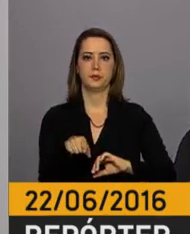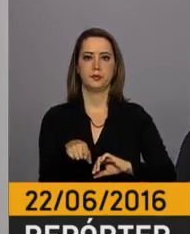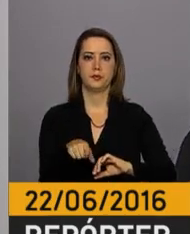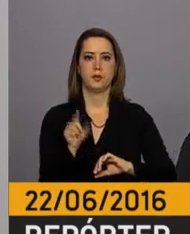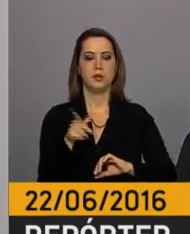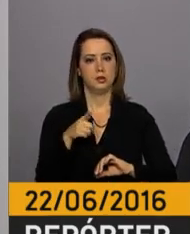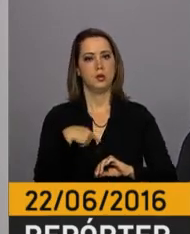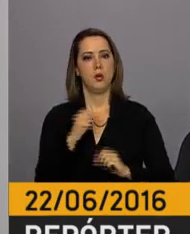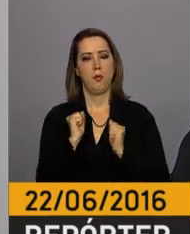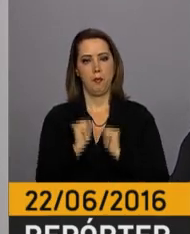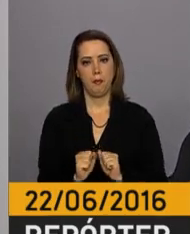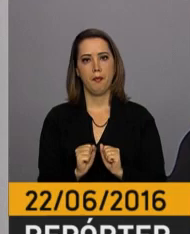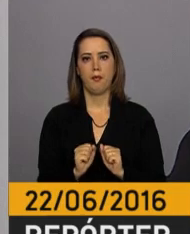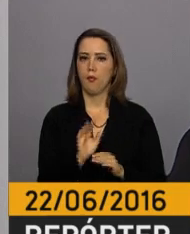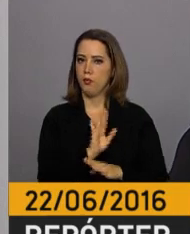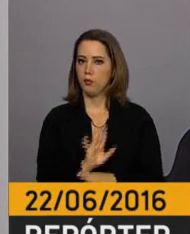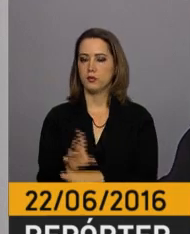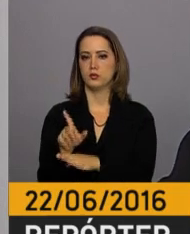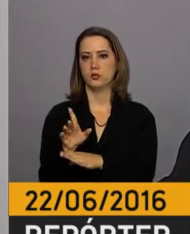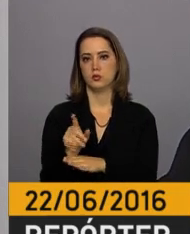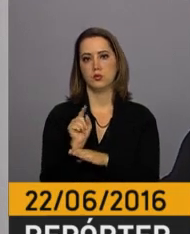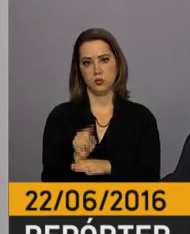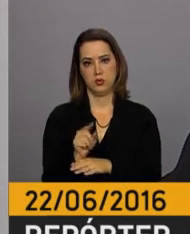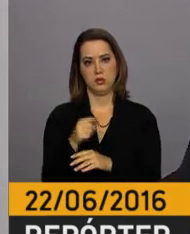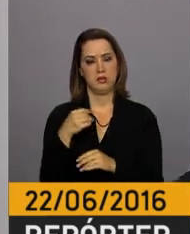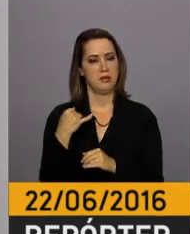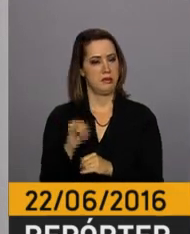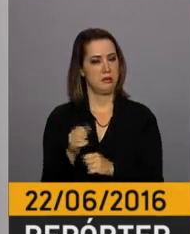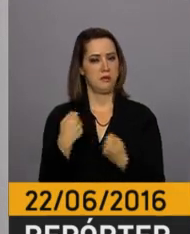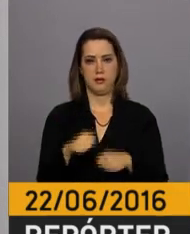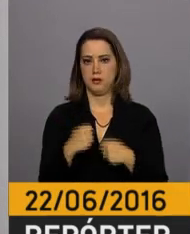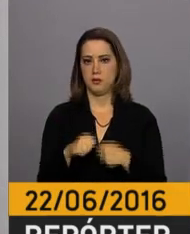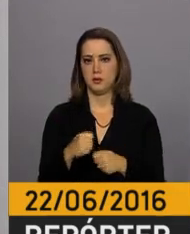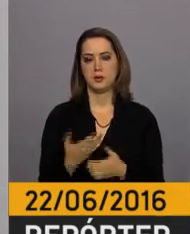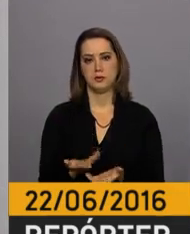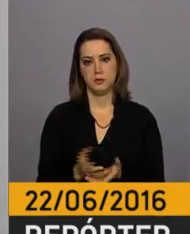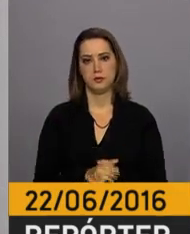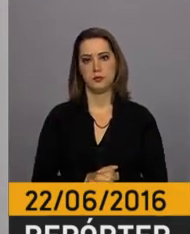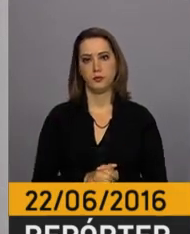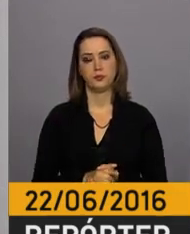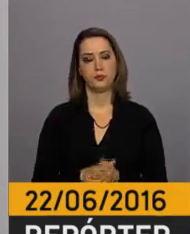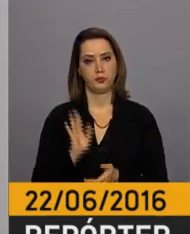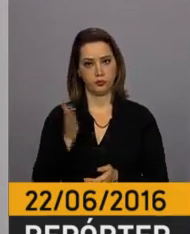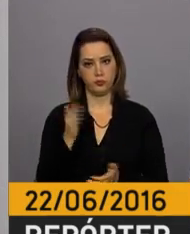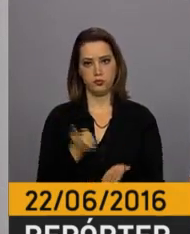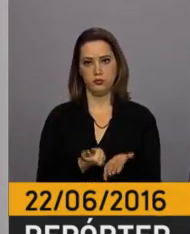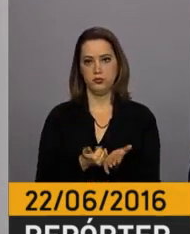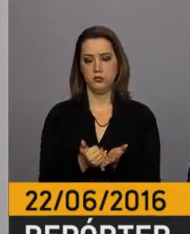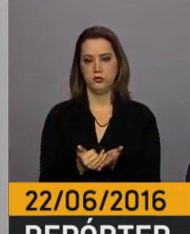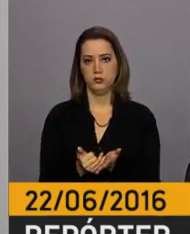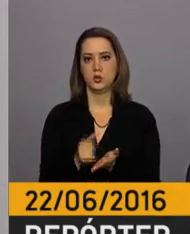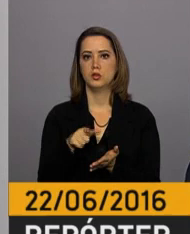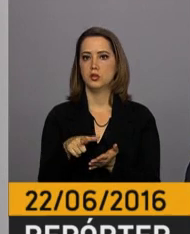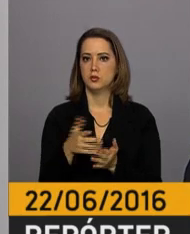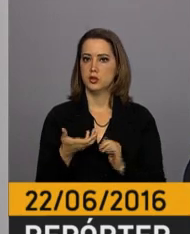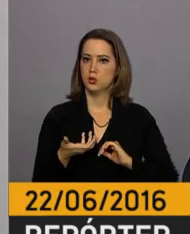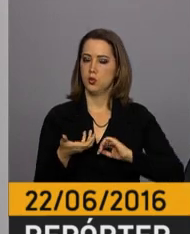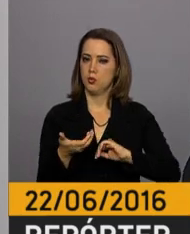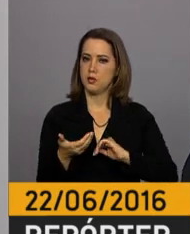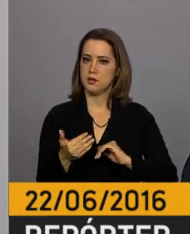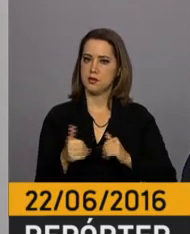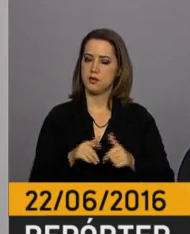contem conosco contem com o IBGE para o que for e para o que vier já para começar quem sabe uma frente